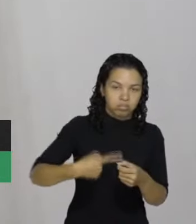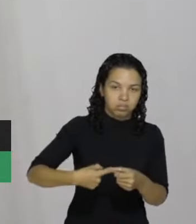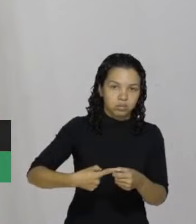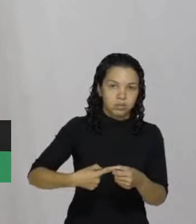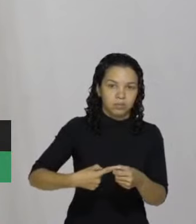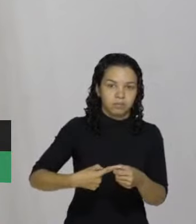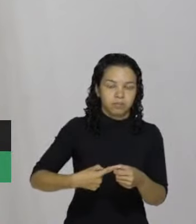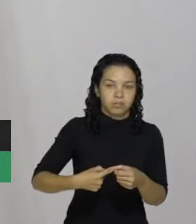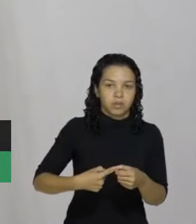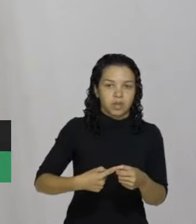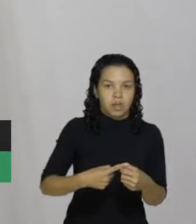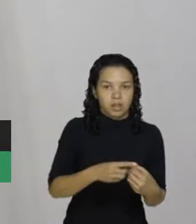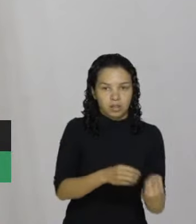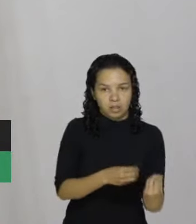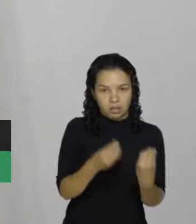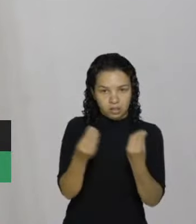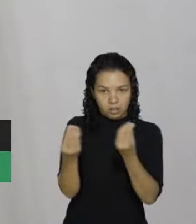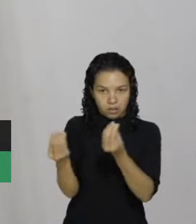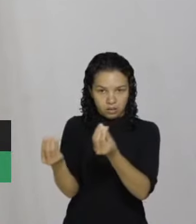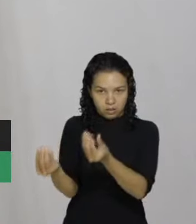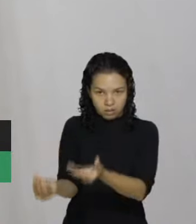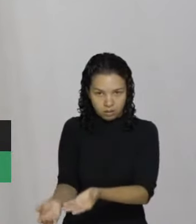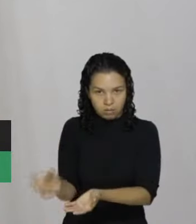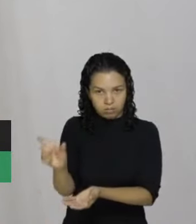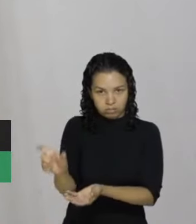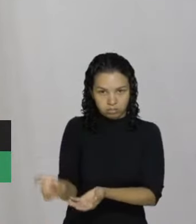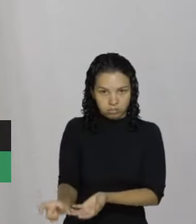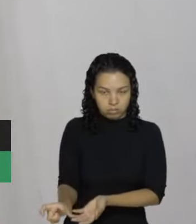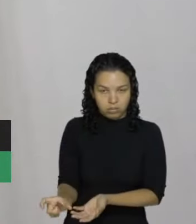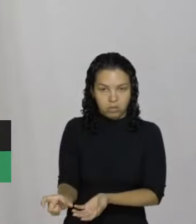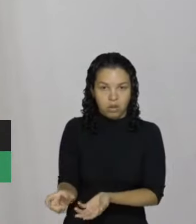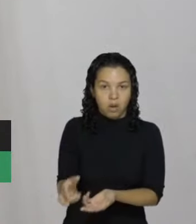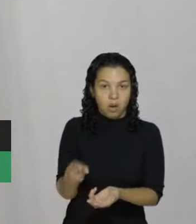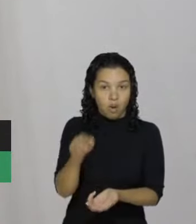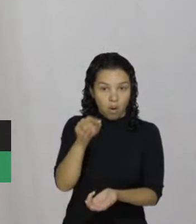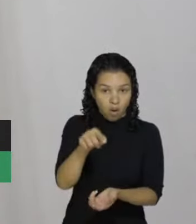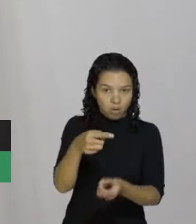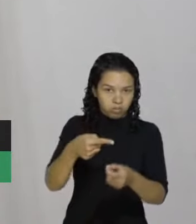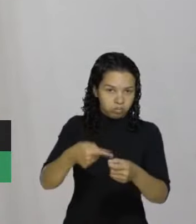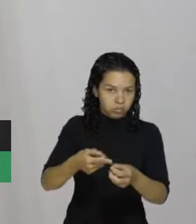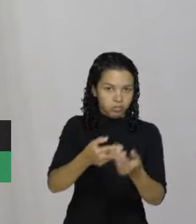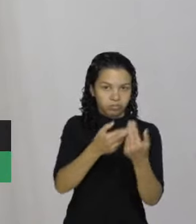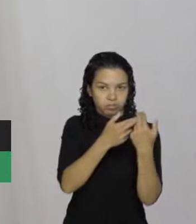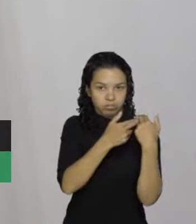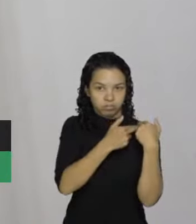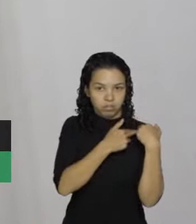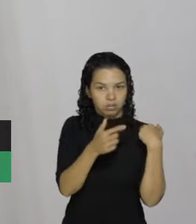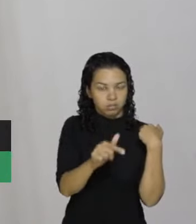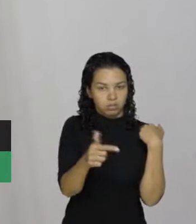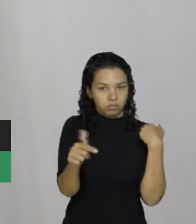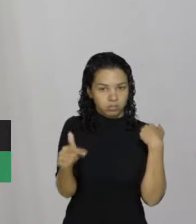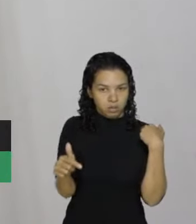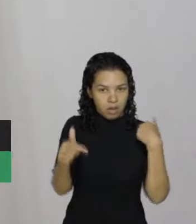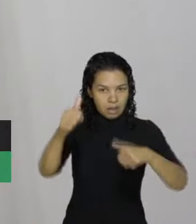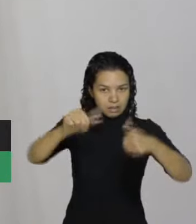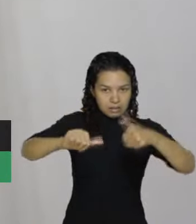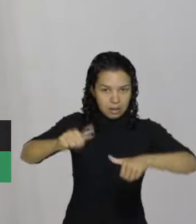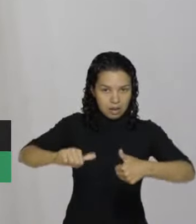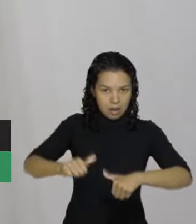transferindo para o terceiro, e não mais sob a responsabilidade do município, a questão da análise do